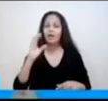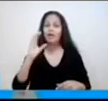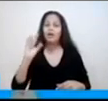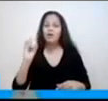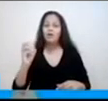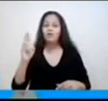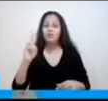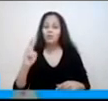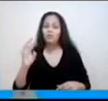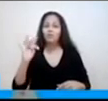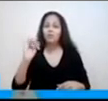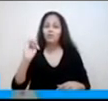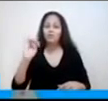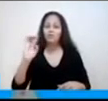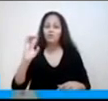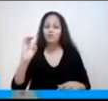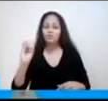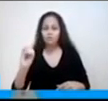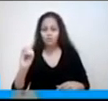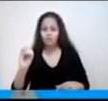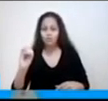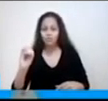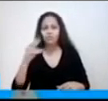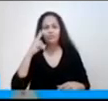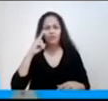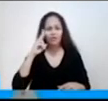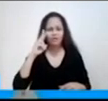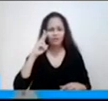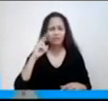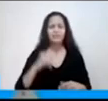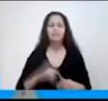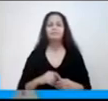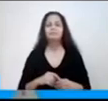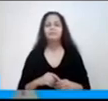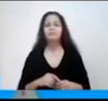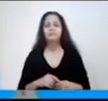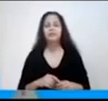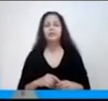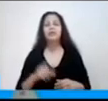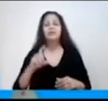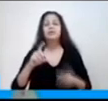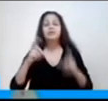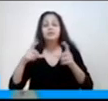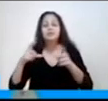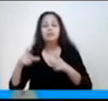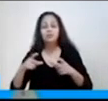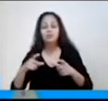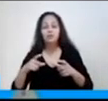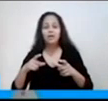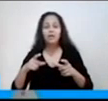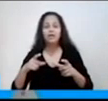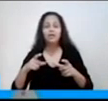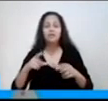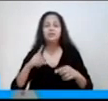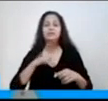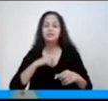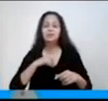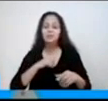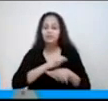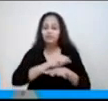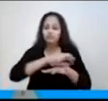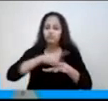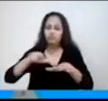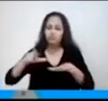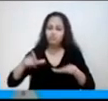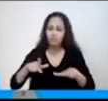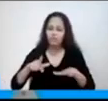dos cortiços. Lembra que nós citamos o problema da favelização e também dos cortiços? Então, os cortiços são habitações onde residem